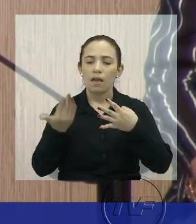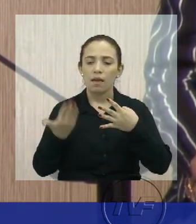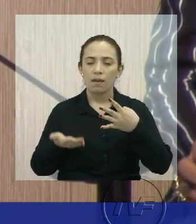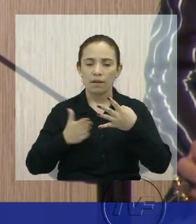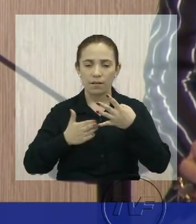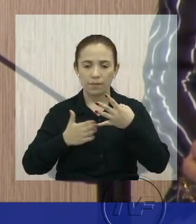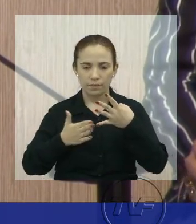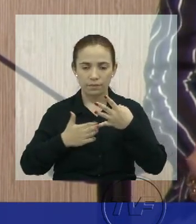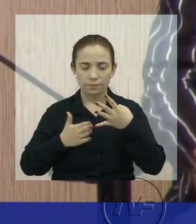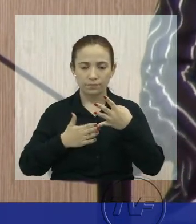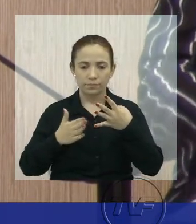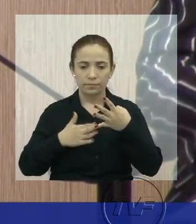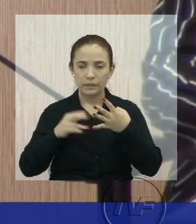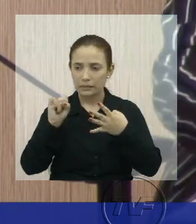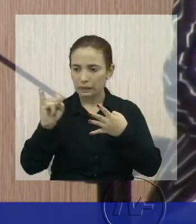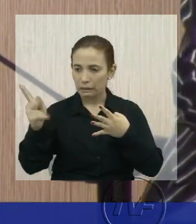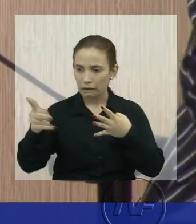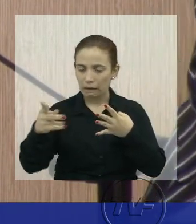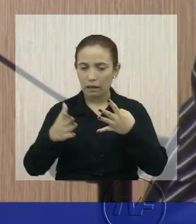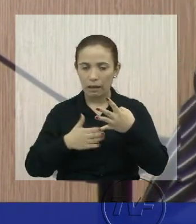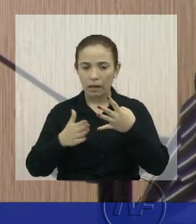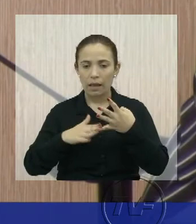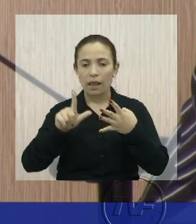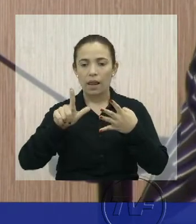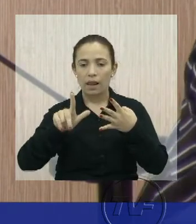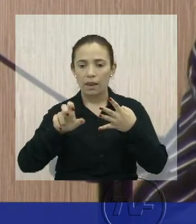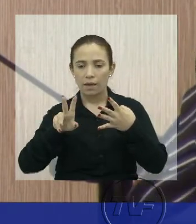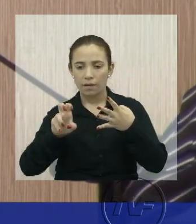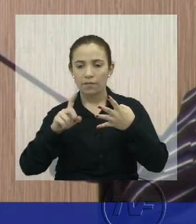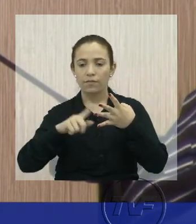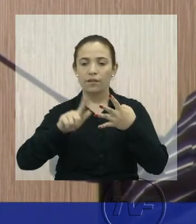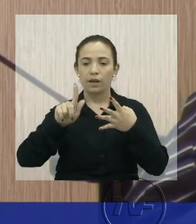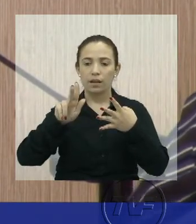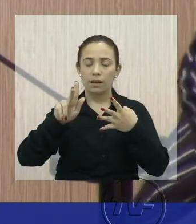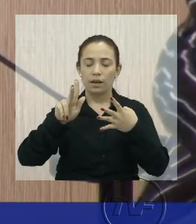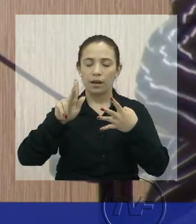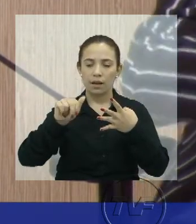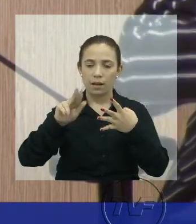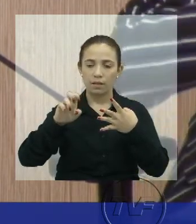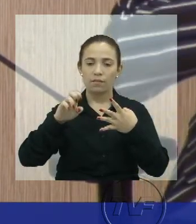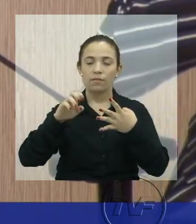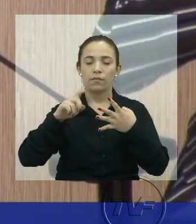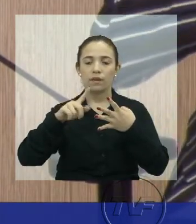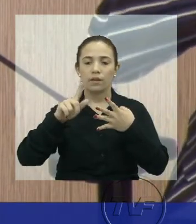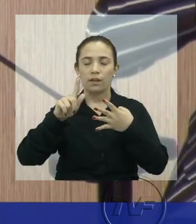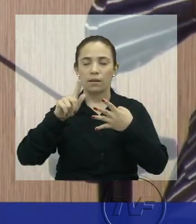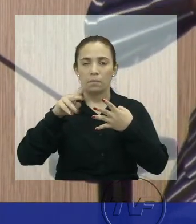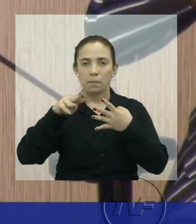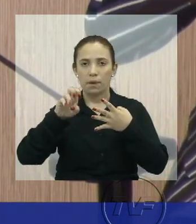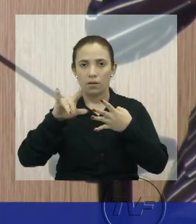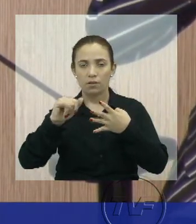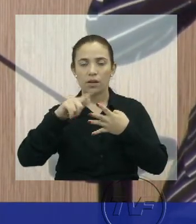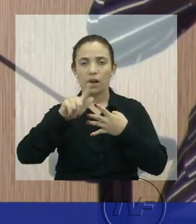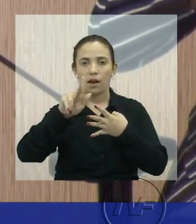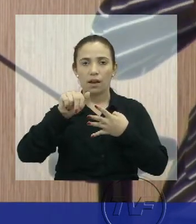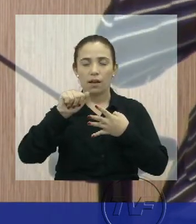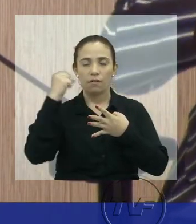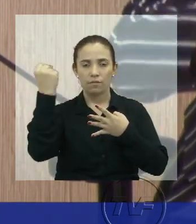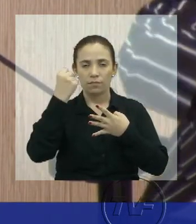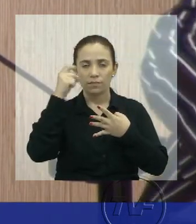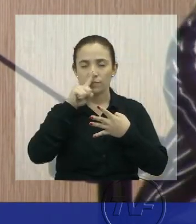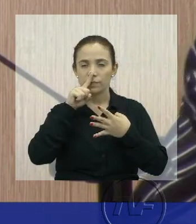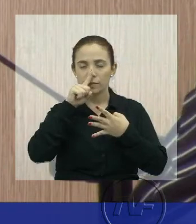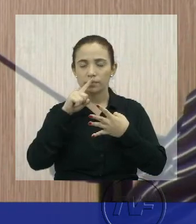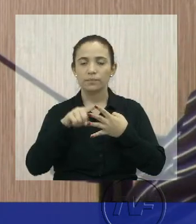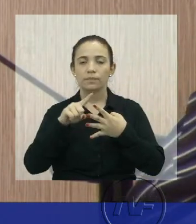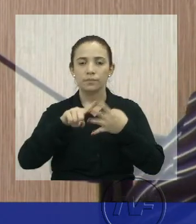Muitas vezes a infração está classificada como leve, grave ou gravíssima. Eu acho que a Câmara poderá fazer essas ponderações. Além